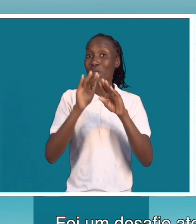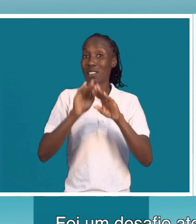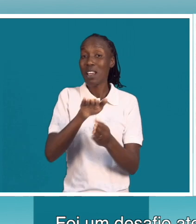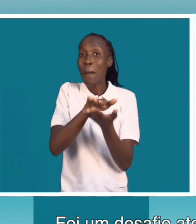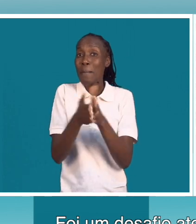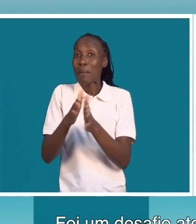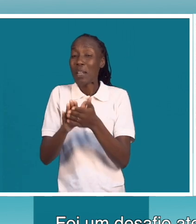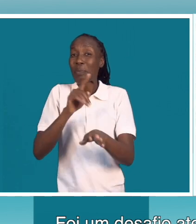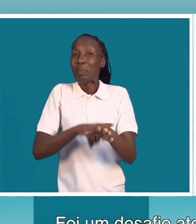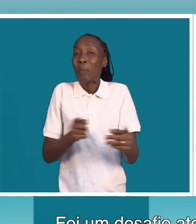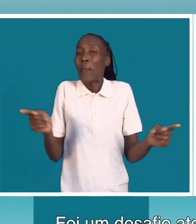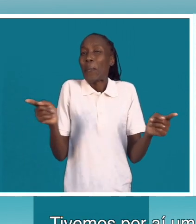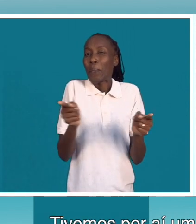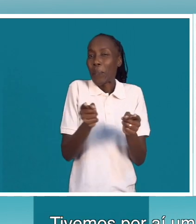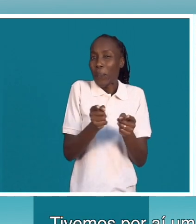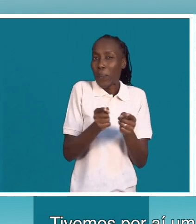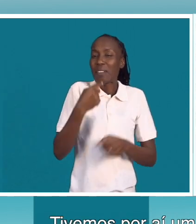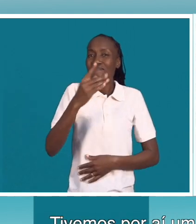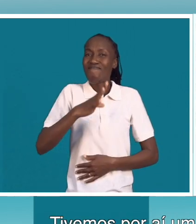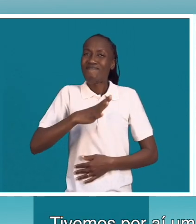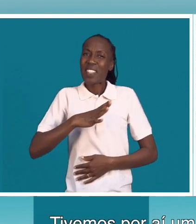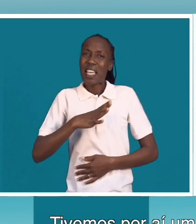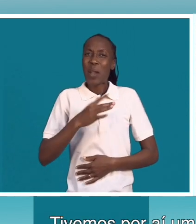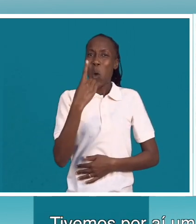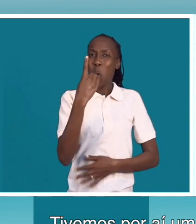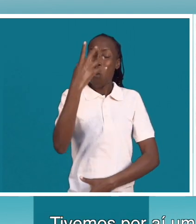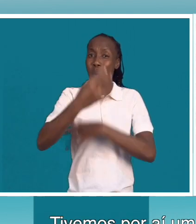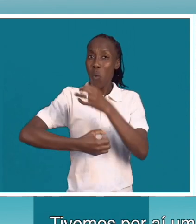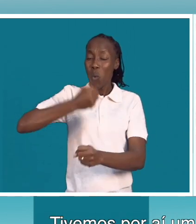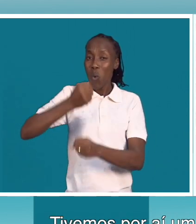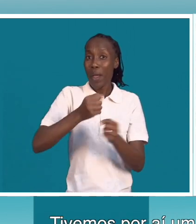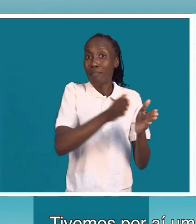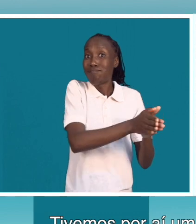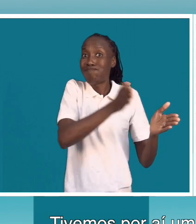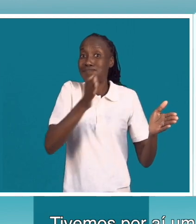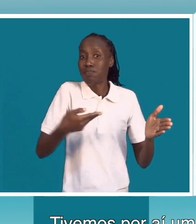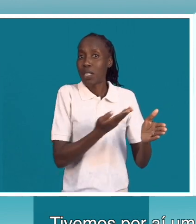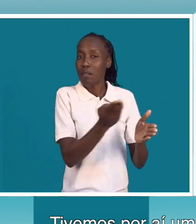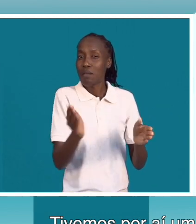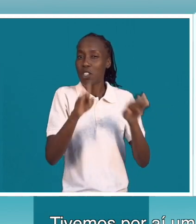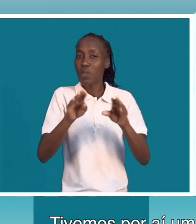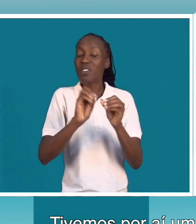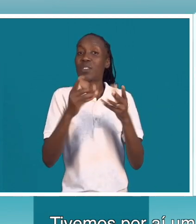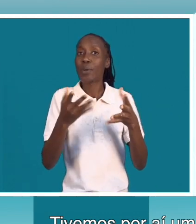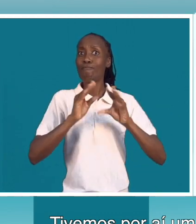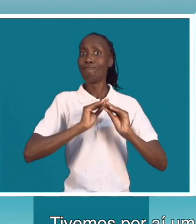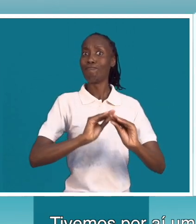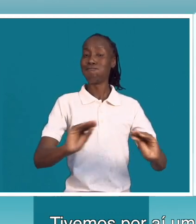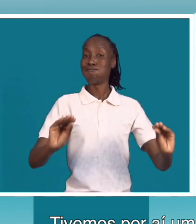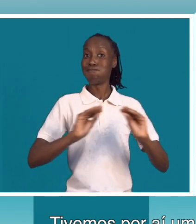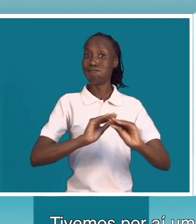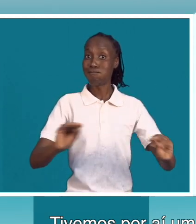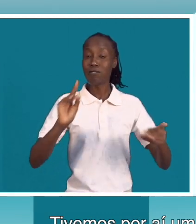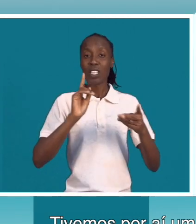pessoas era muito reduzido. Nós tivemos aí perto de um ano para ensinar essas pessoas a escrever,